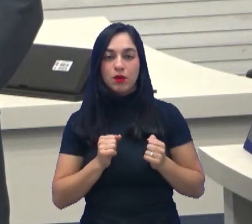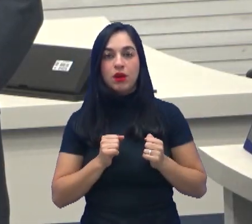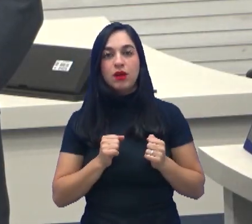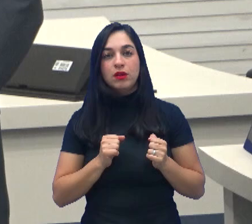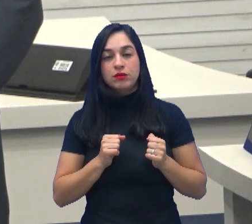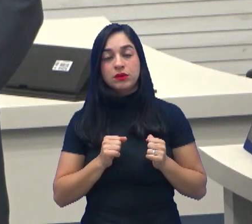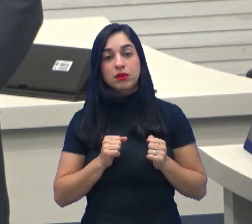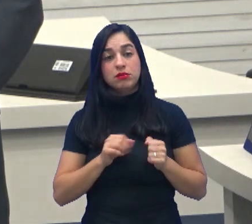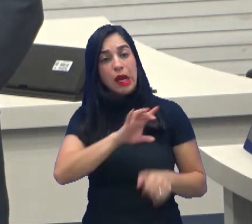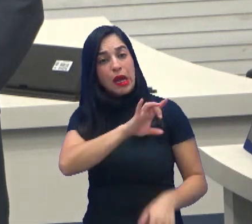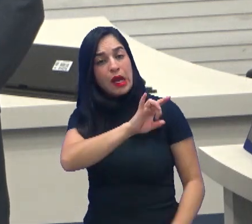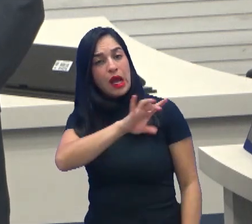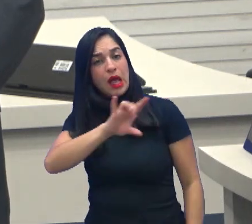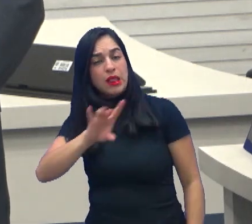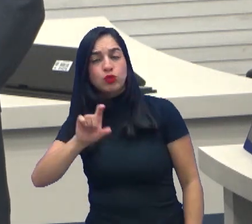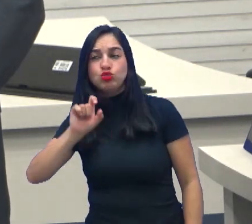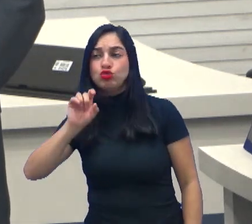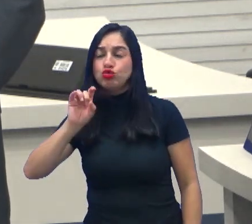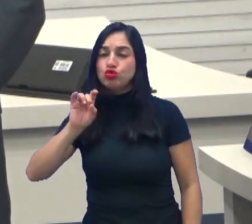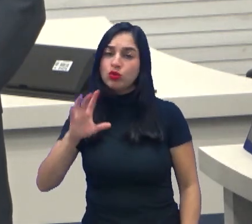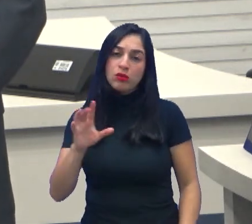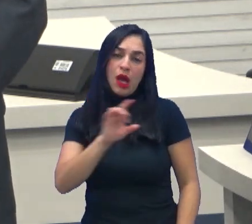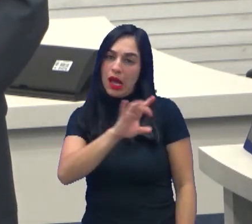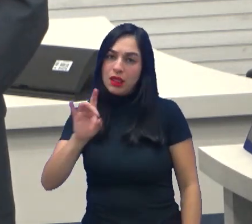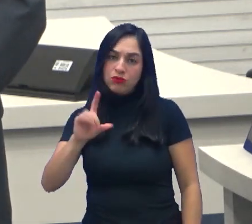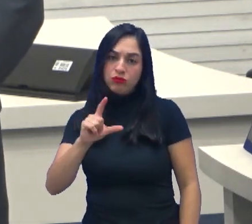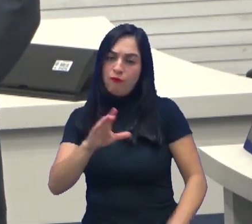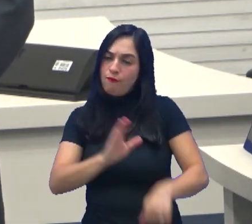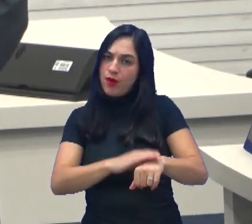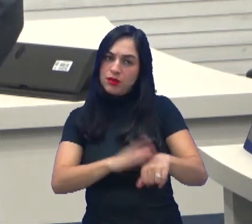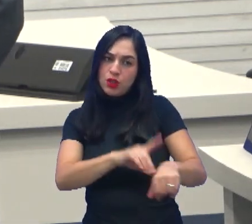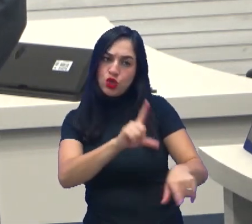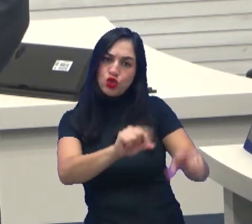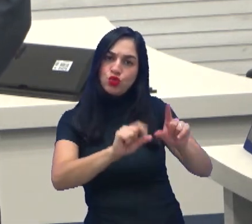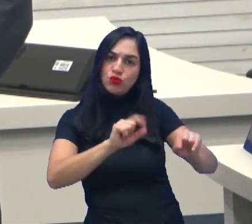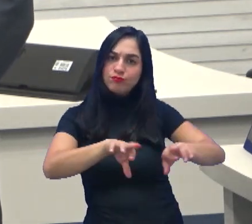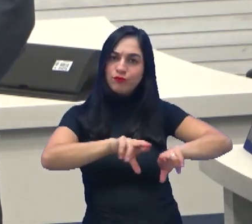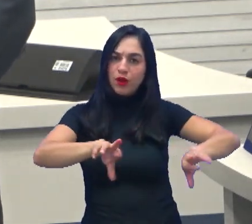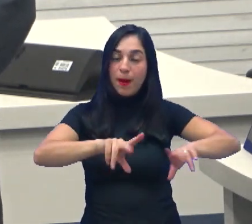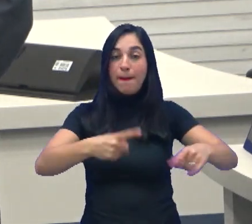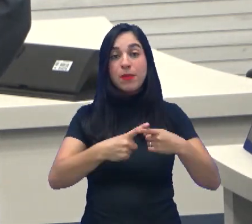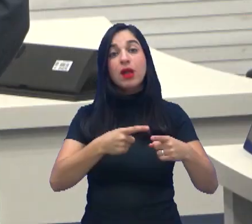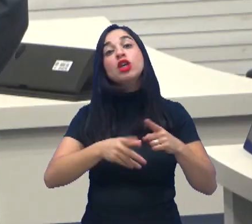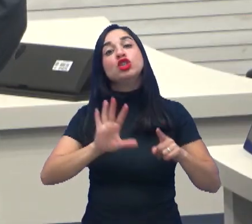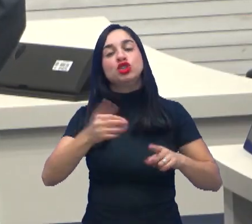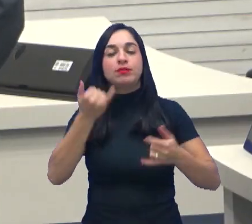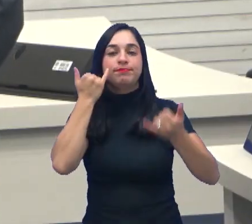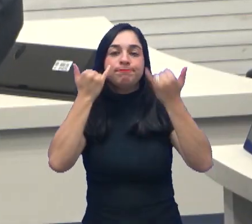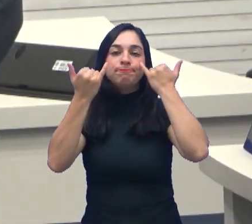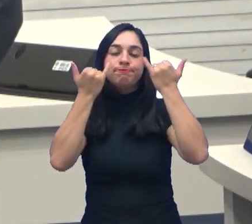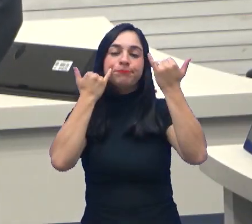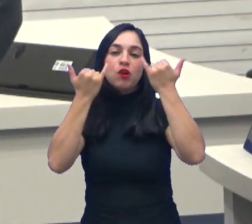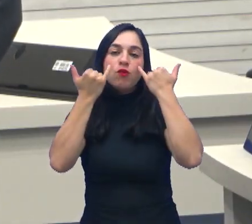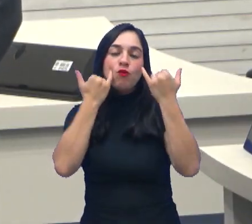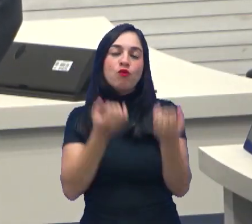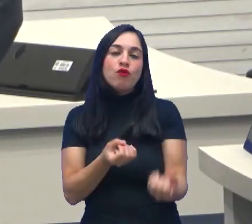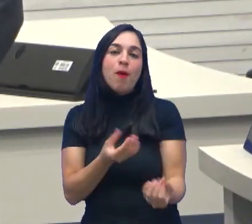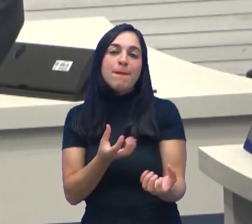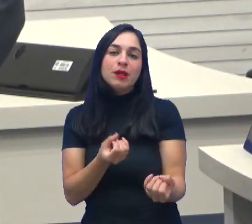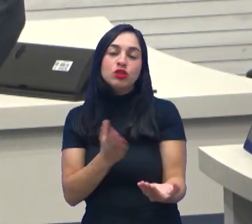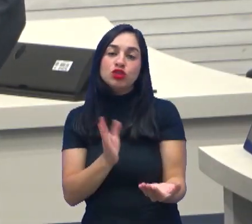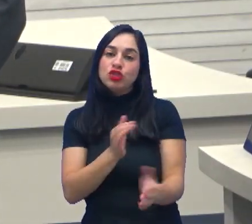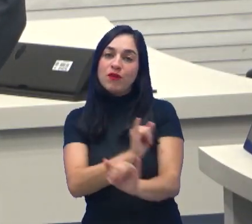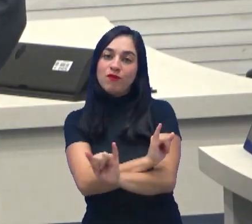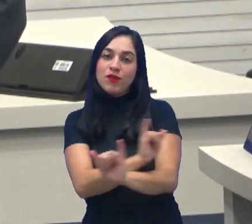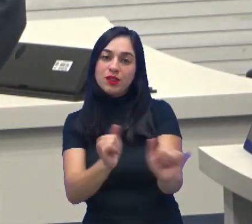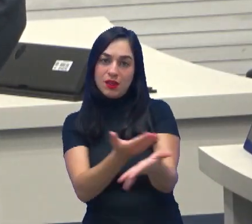caminhos diferentes que estão sendo tomados, porque nós temos algumas informações. Algumas informações já foram compartilhadas com os